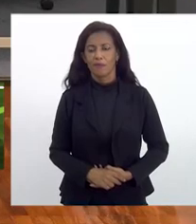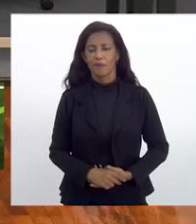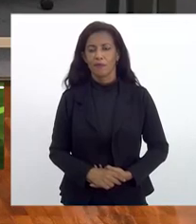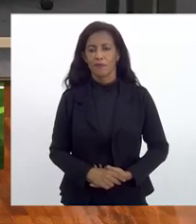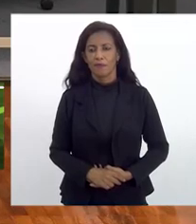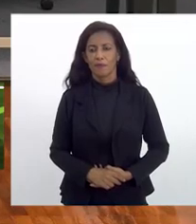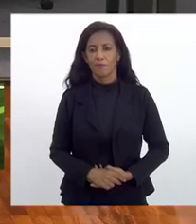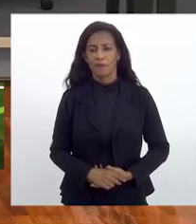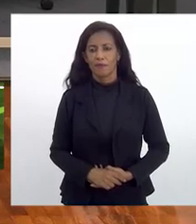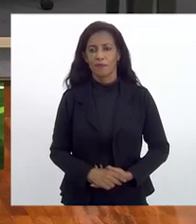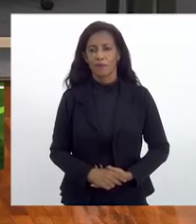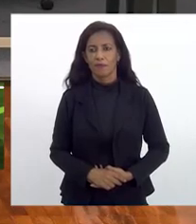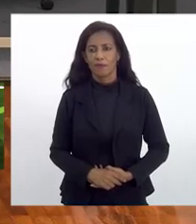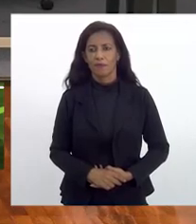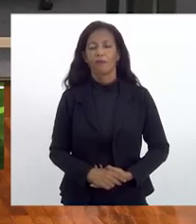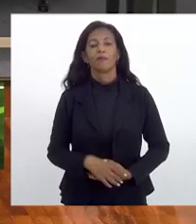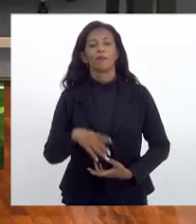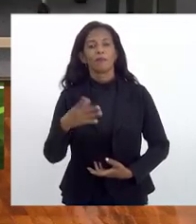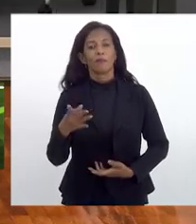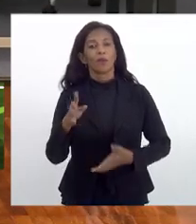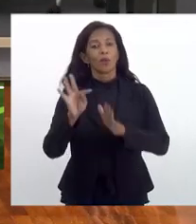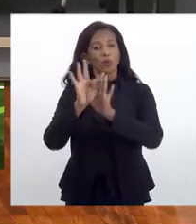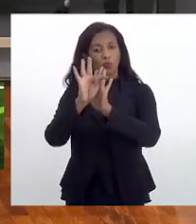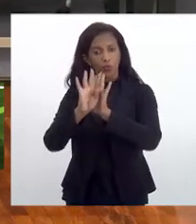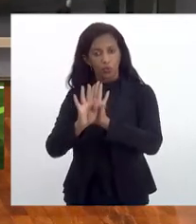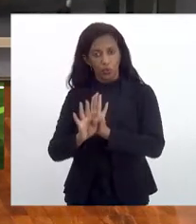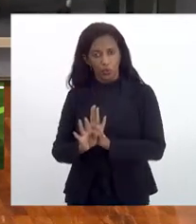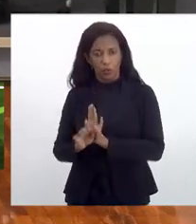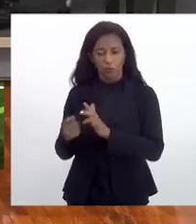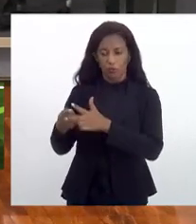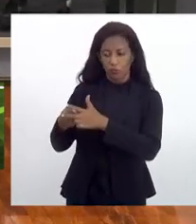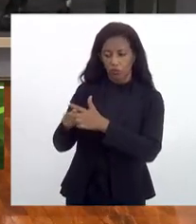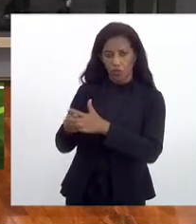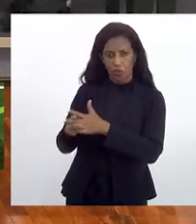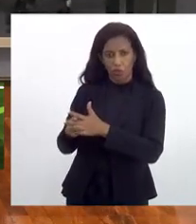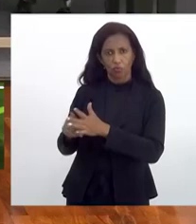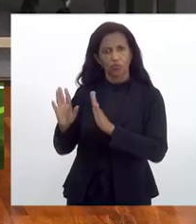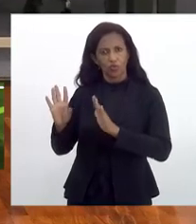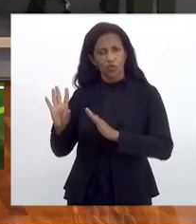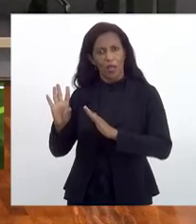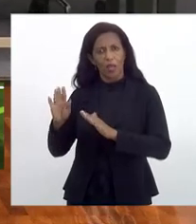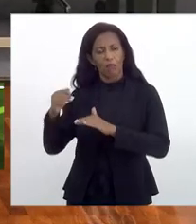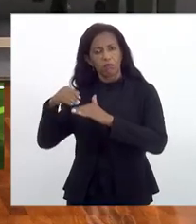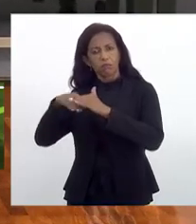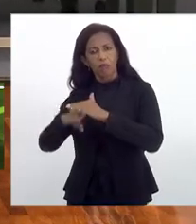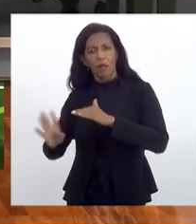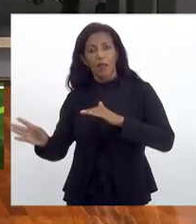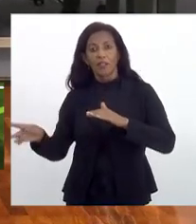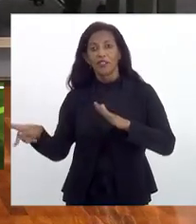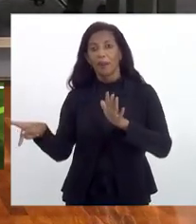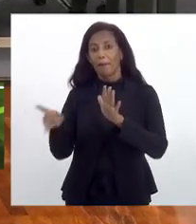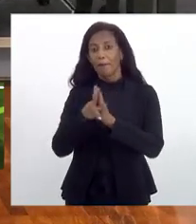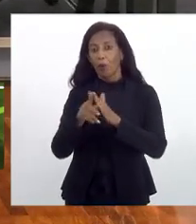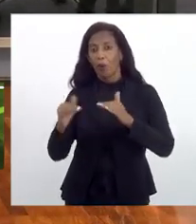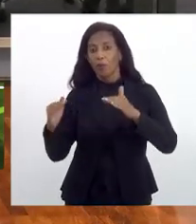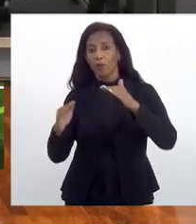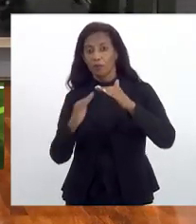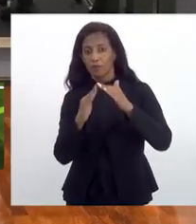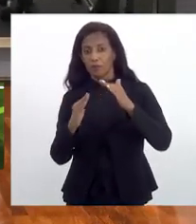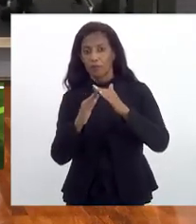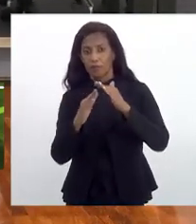Os termos de ajuste de conduta já estão preservados automaticamente no teto. Já faz parte isso da lei nacional.